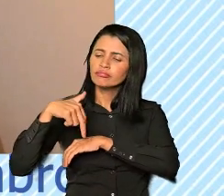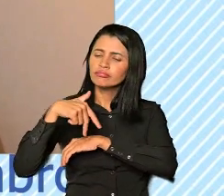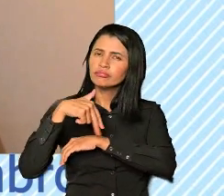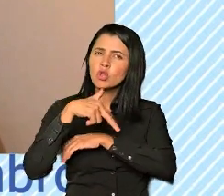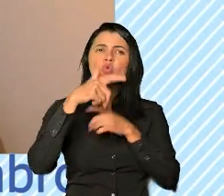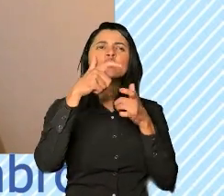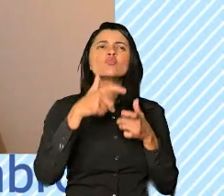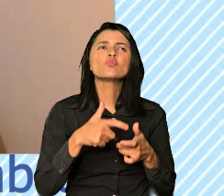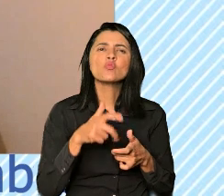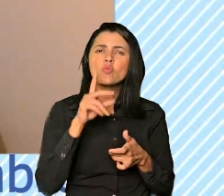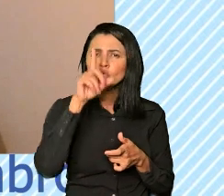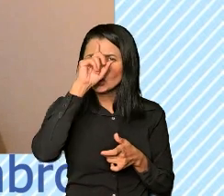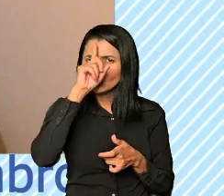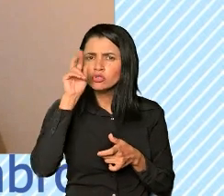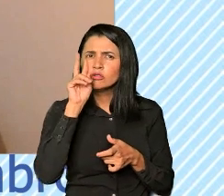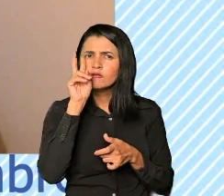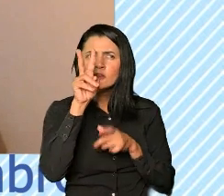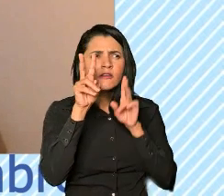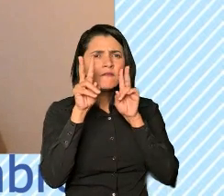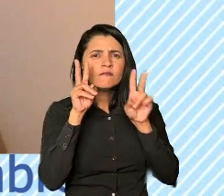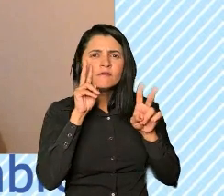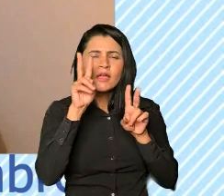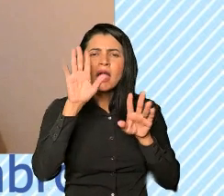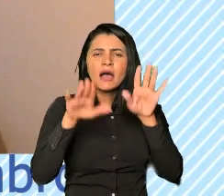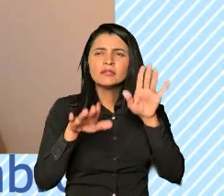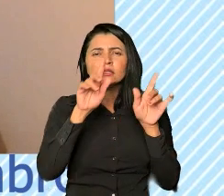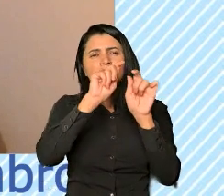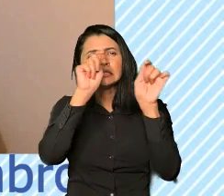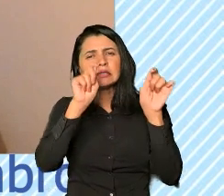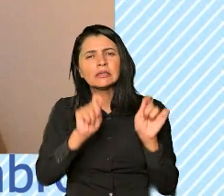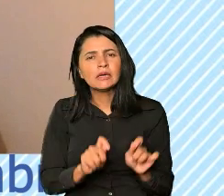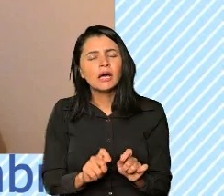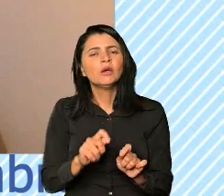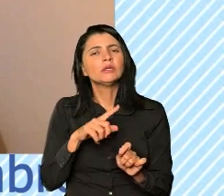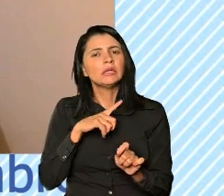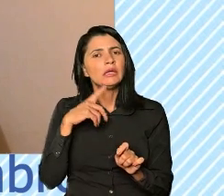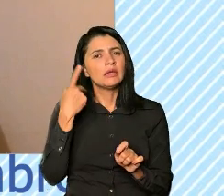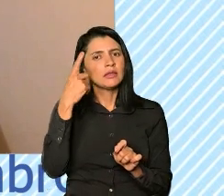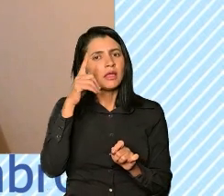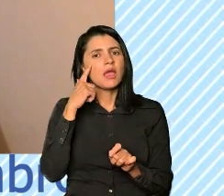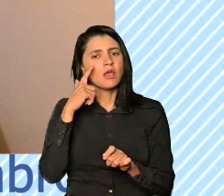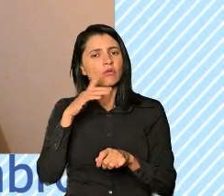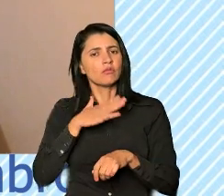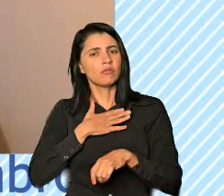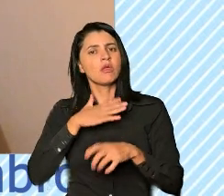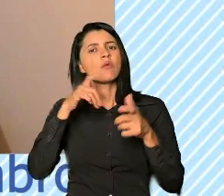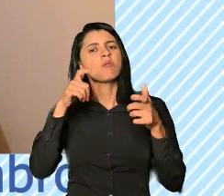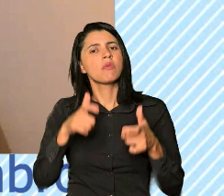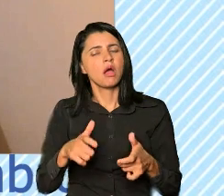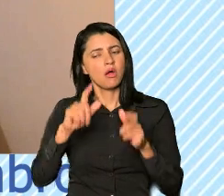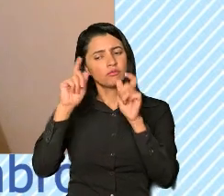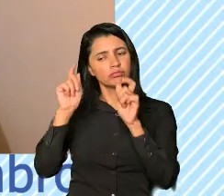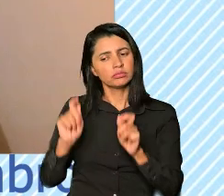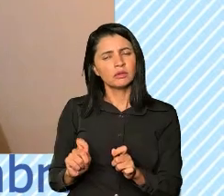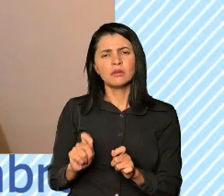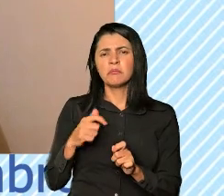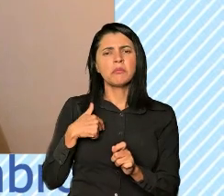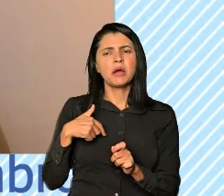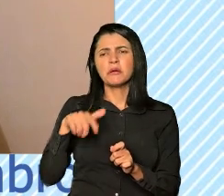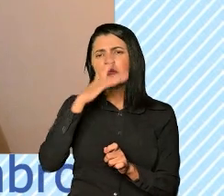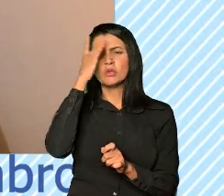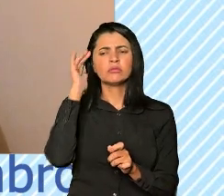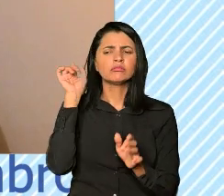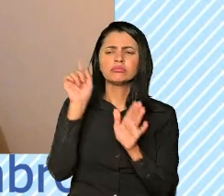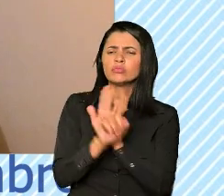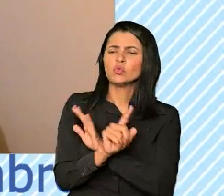lugar que a gente passa todo dia, que a gente vê, às vezes tem estátuas ali, tem uma estátua, inclusive, no meu bairro, mas as pessoas não se